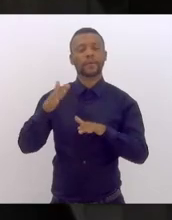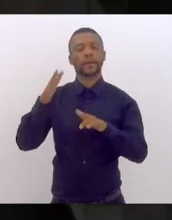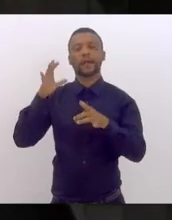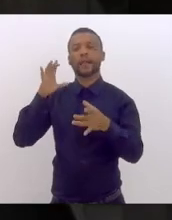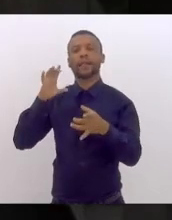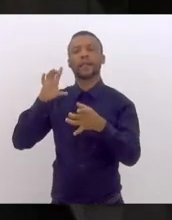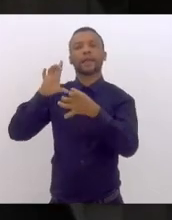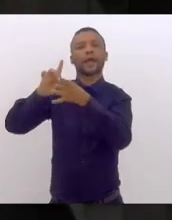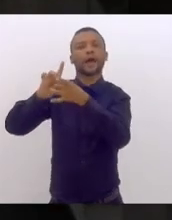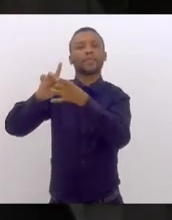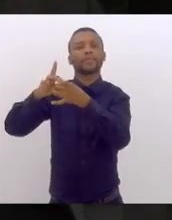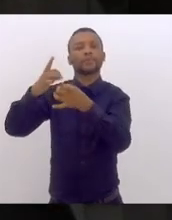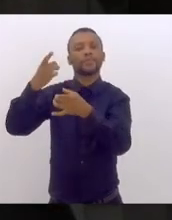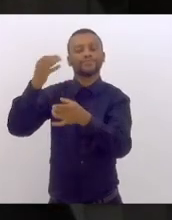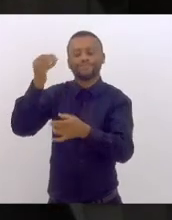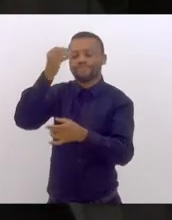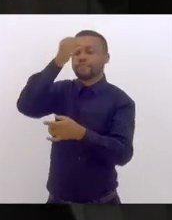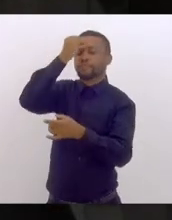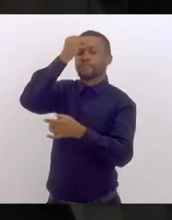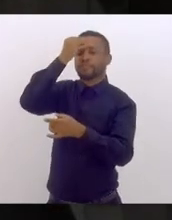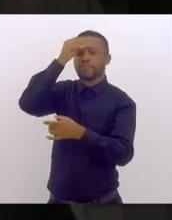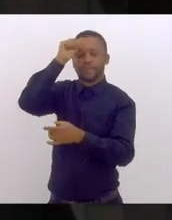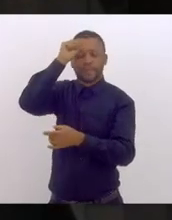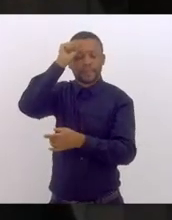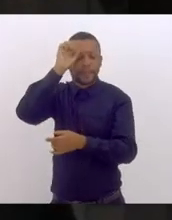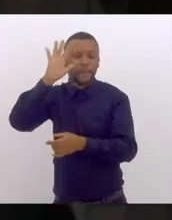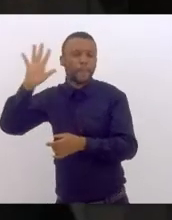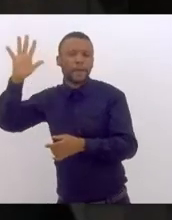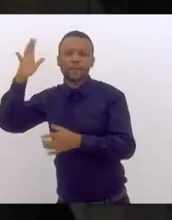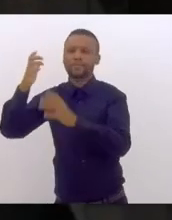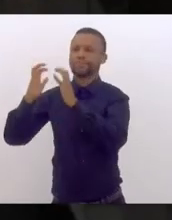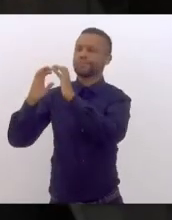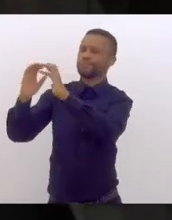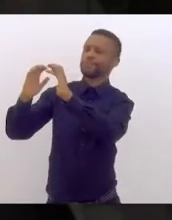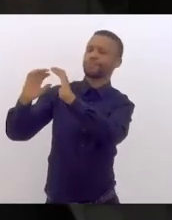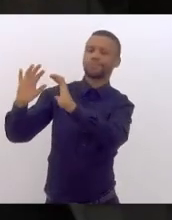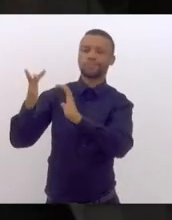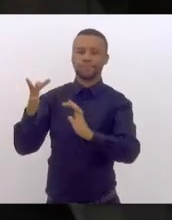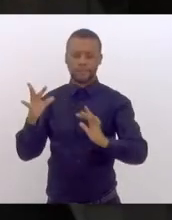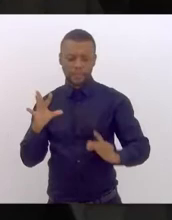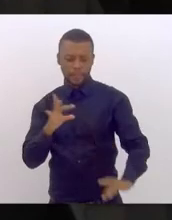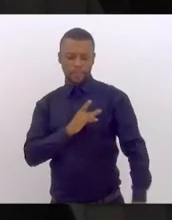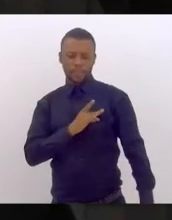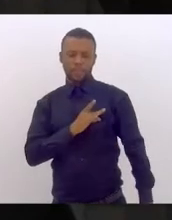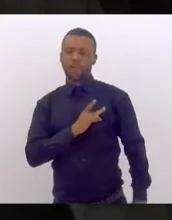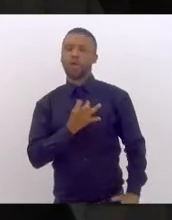de todos que esses 200 anos de independência visão